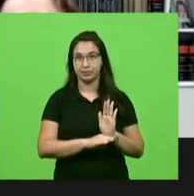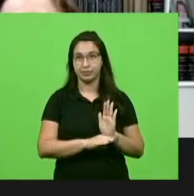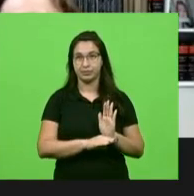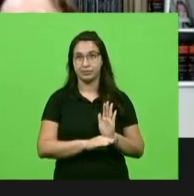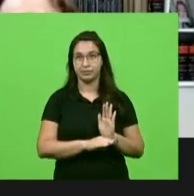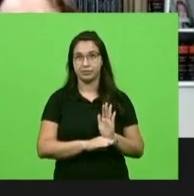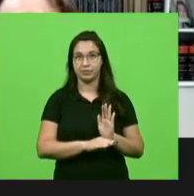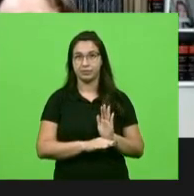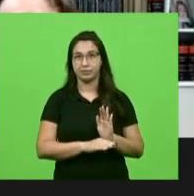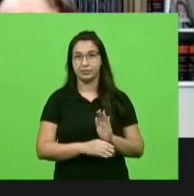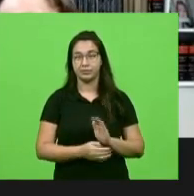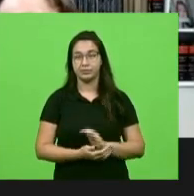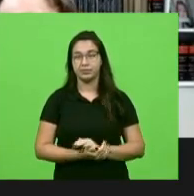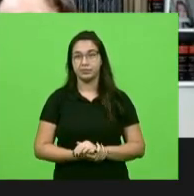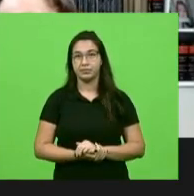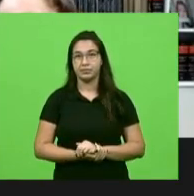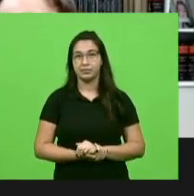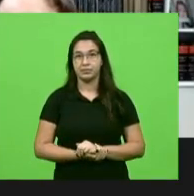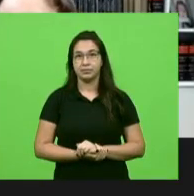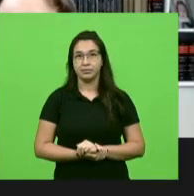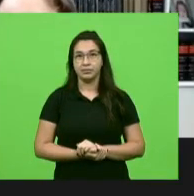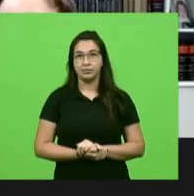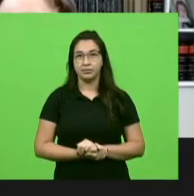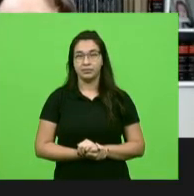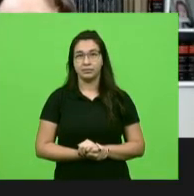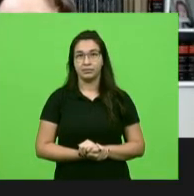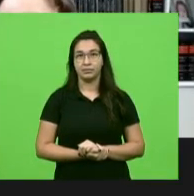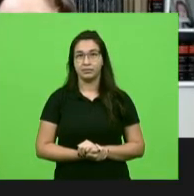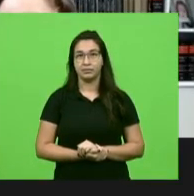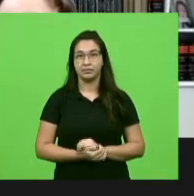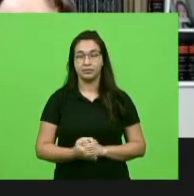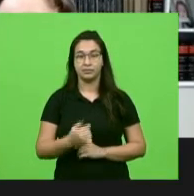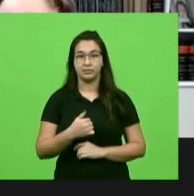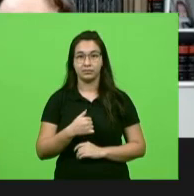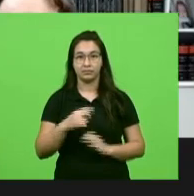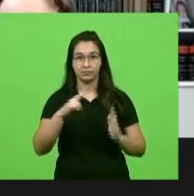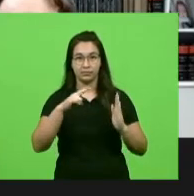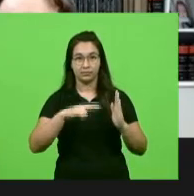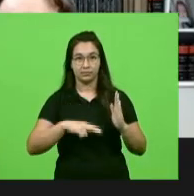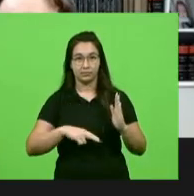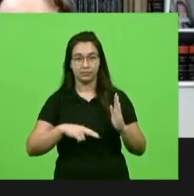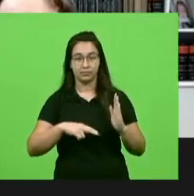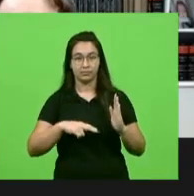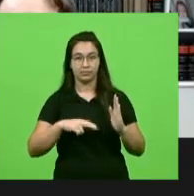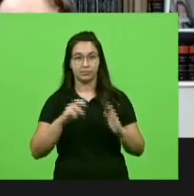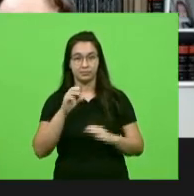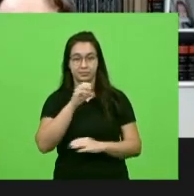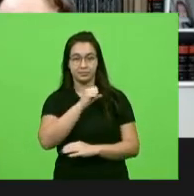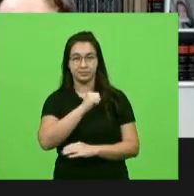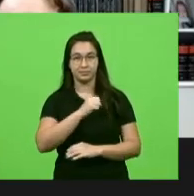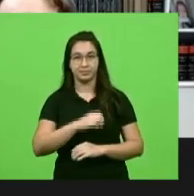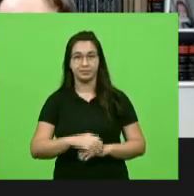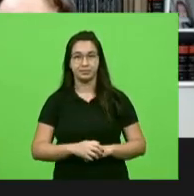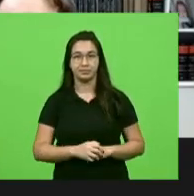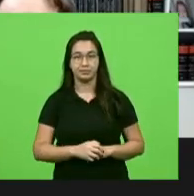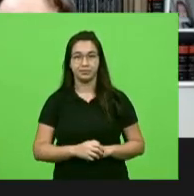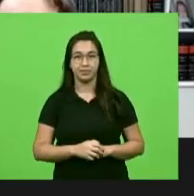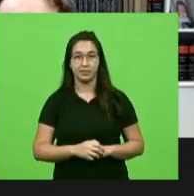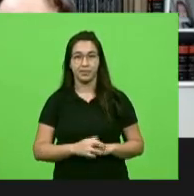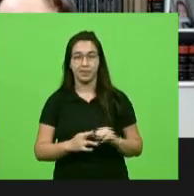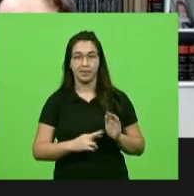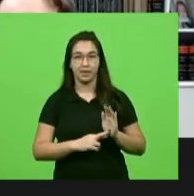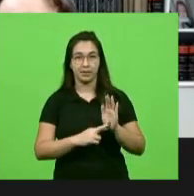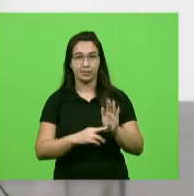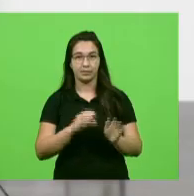eminentes pares, eu faço o breve relato. Nos termos da representação